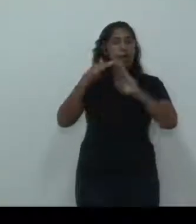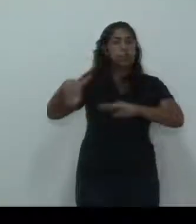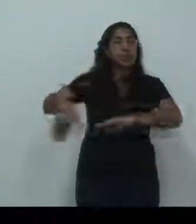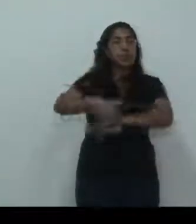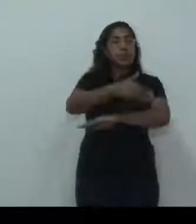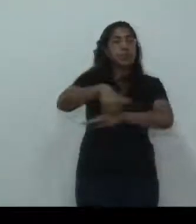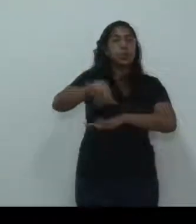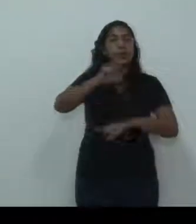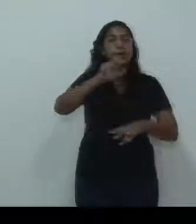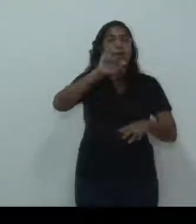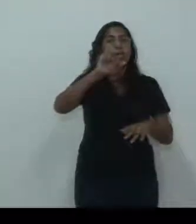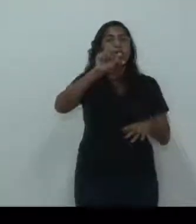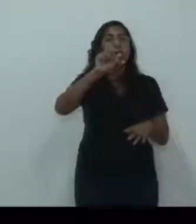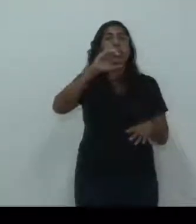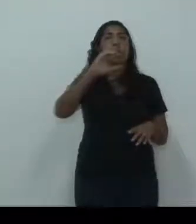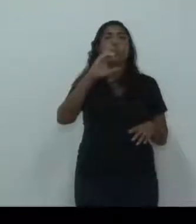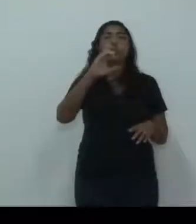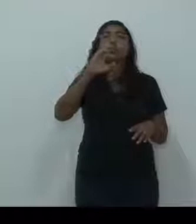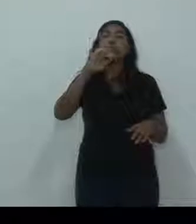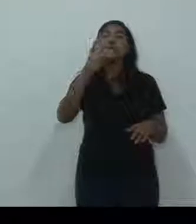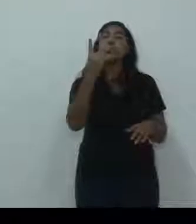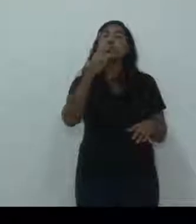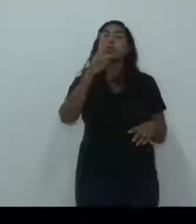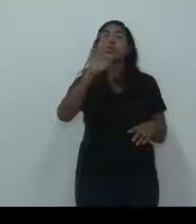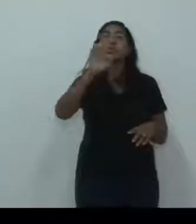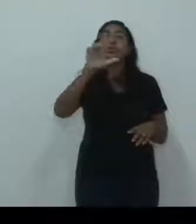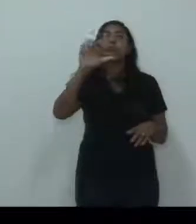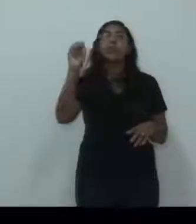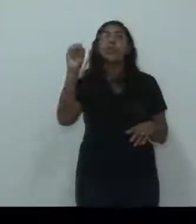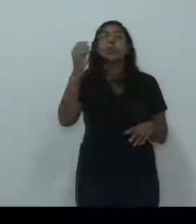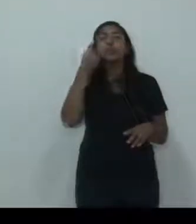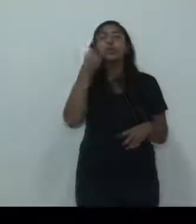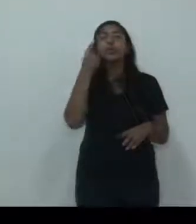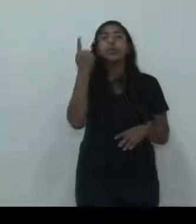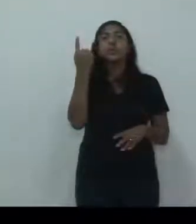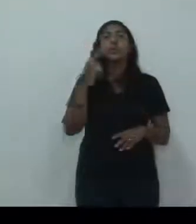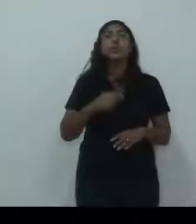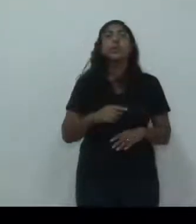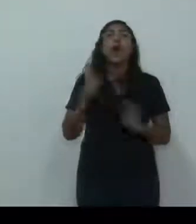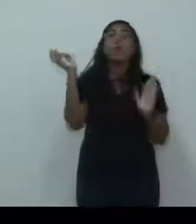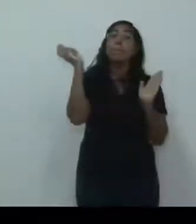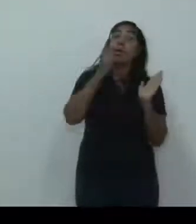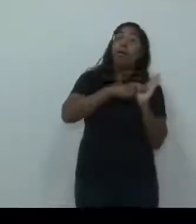que a gente enfrenta no final da tarde e no princípio da manhã. São os horários de pico, né?